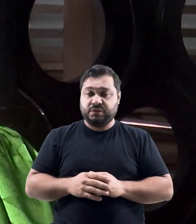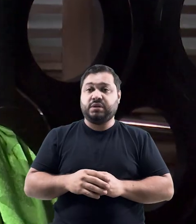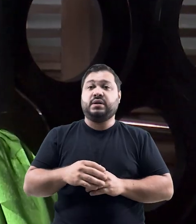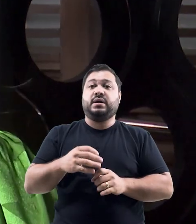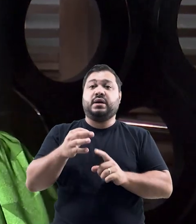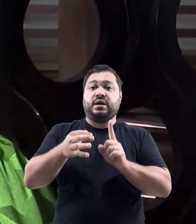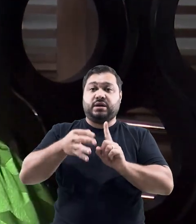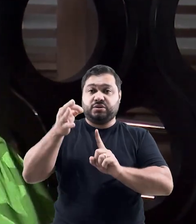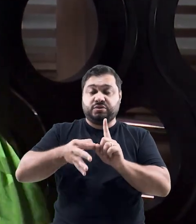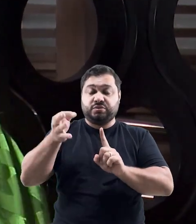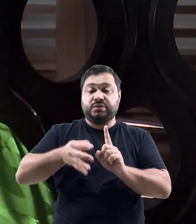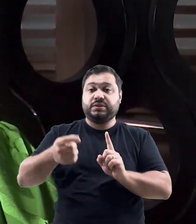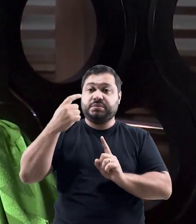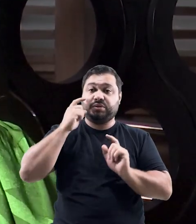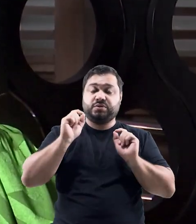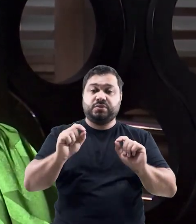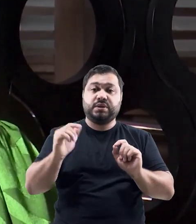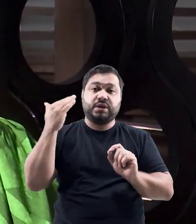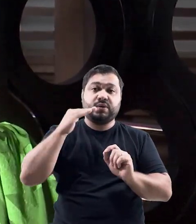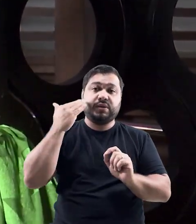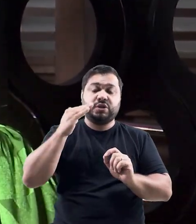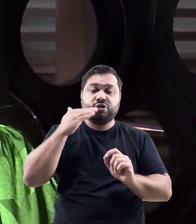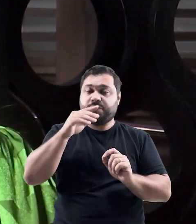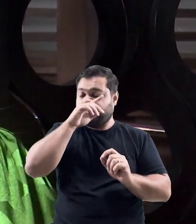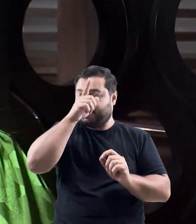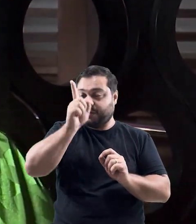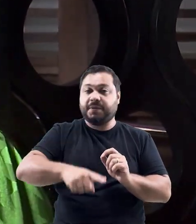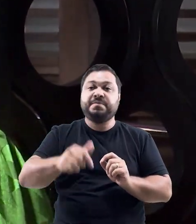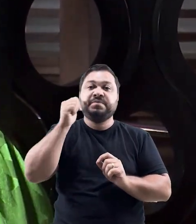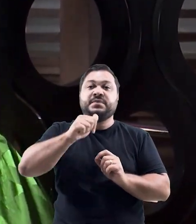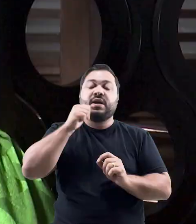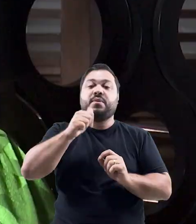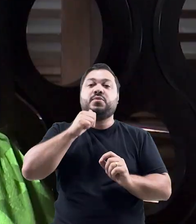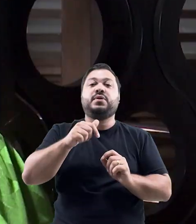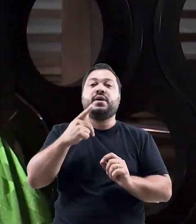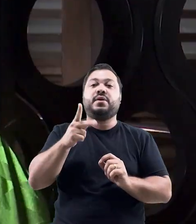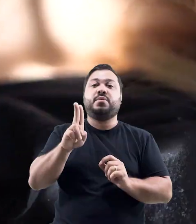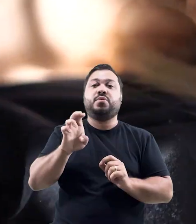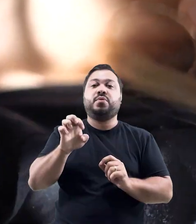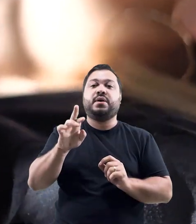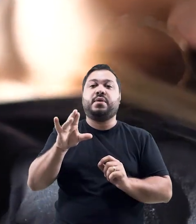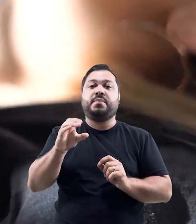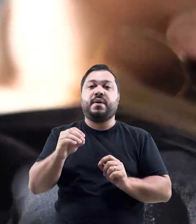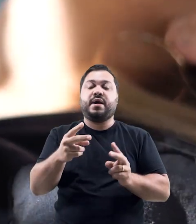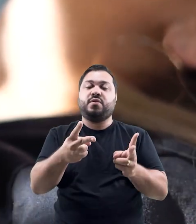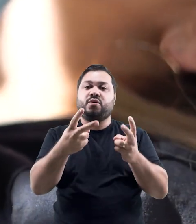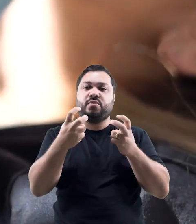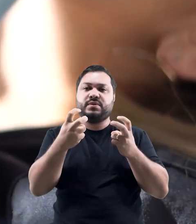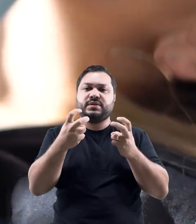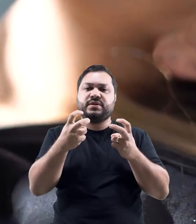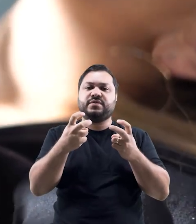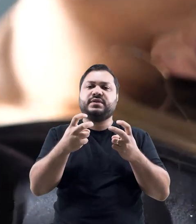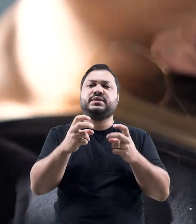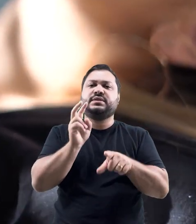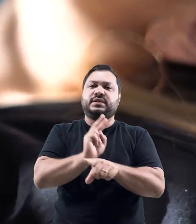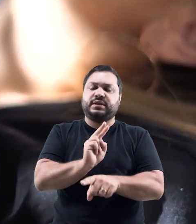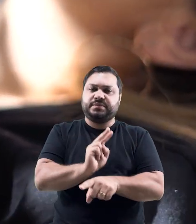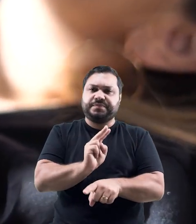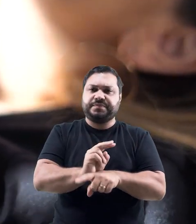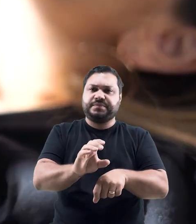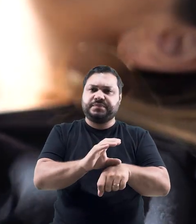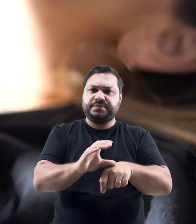A magistrada considerou que o entendimento se aplica à mulher em estado de puerpério, em observância à